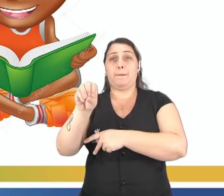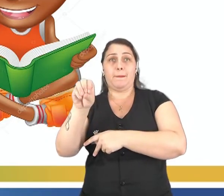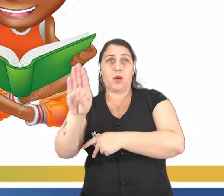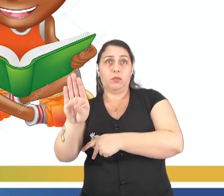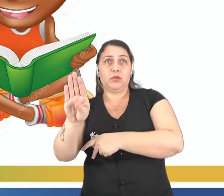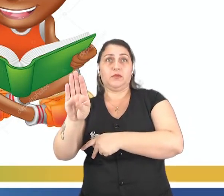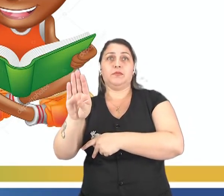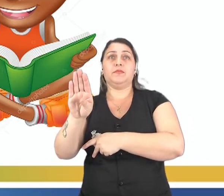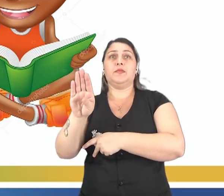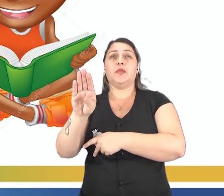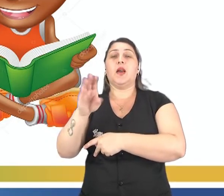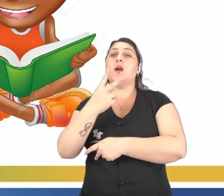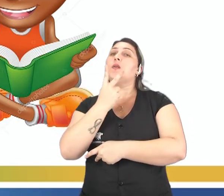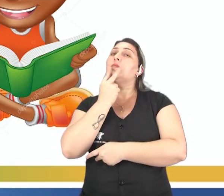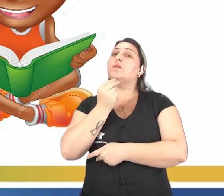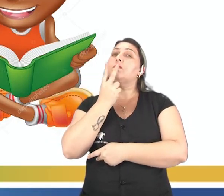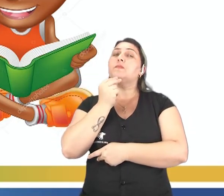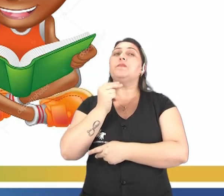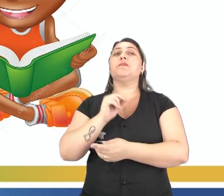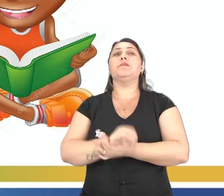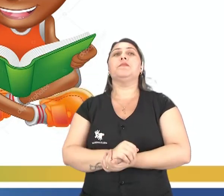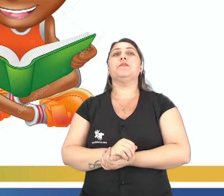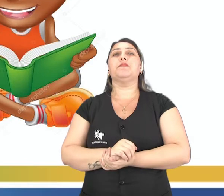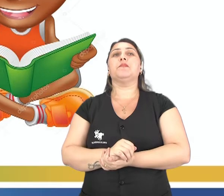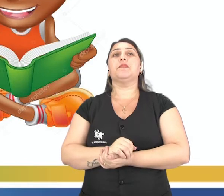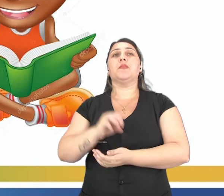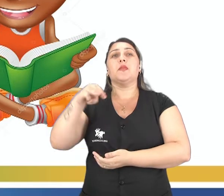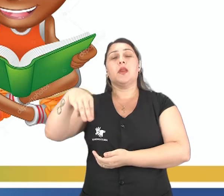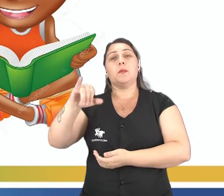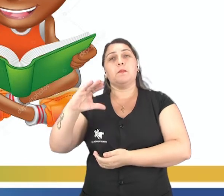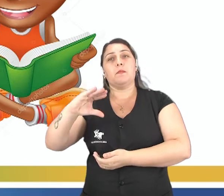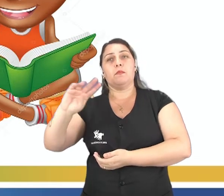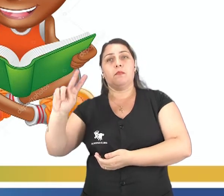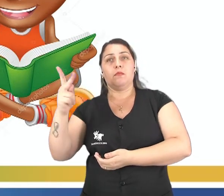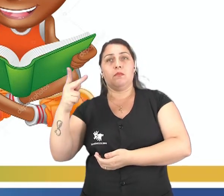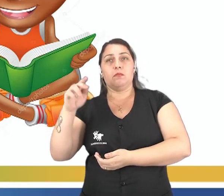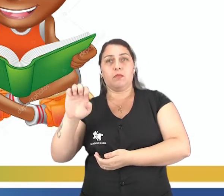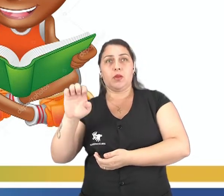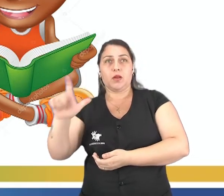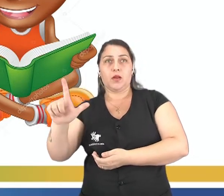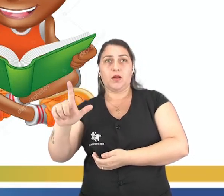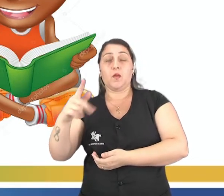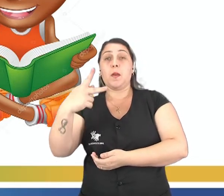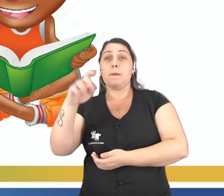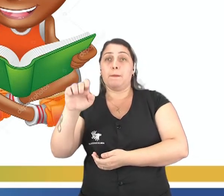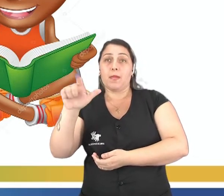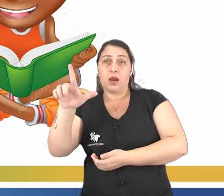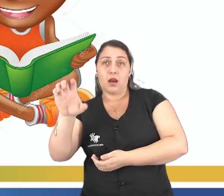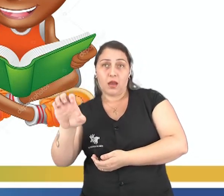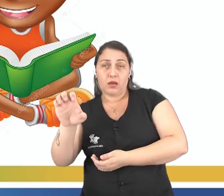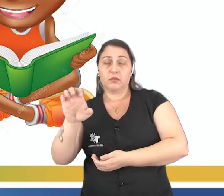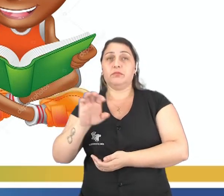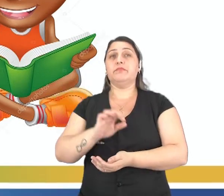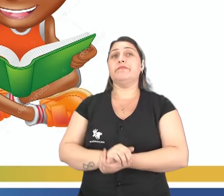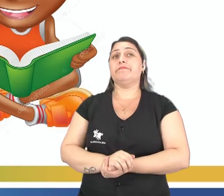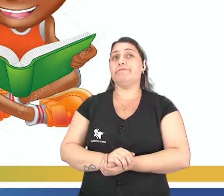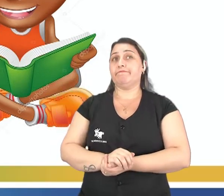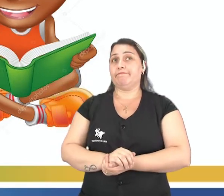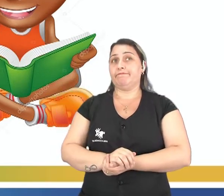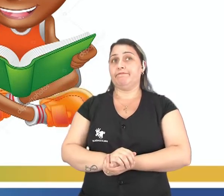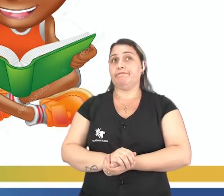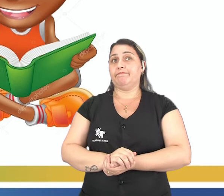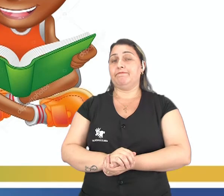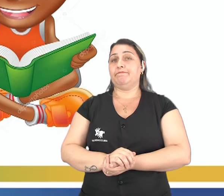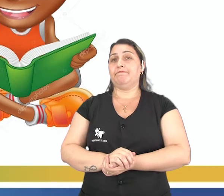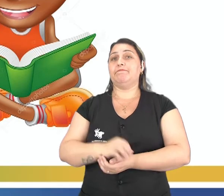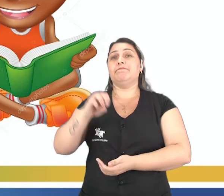Marley? Foi Machado de Assis? Foi Michael Jackson? Ou foi Pelé? Acertou quem